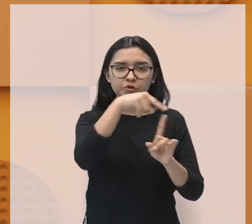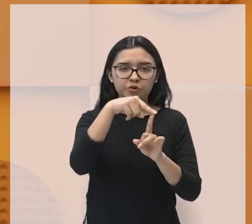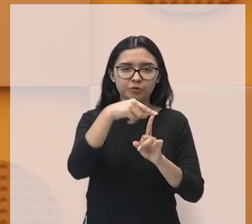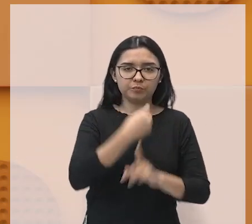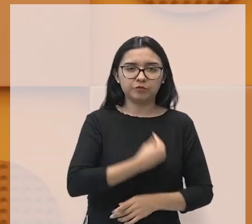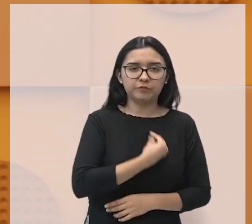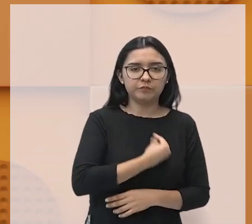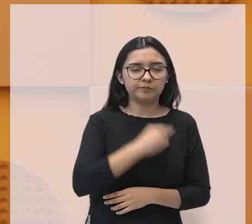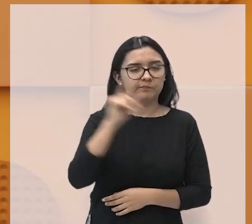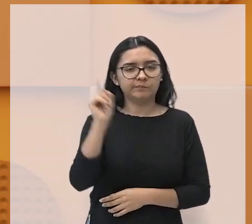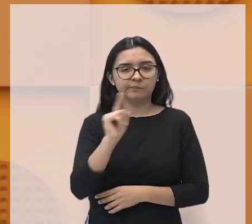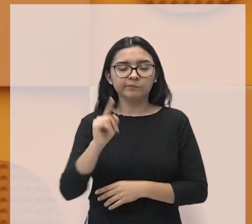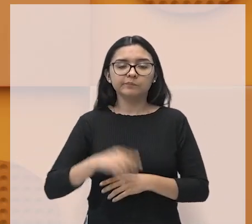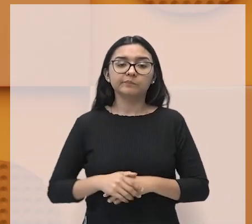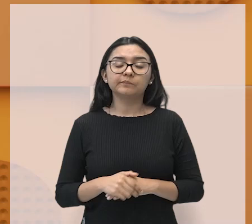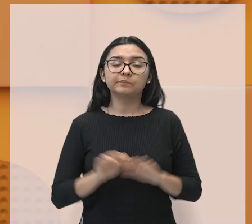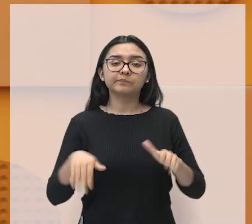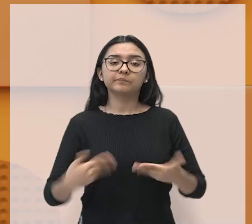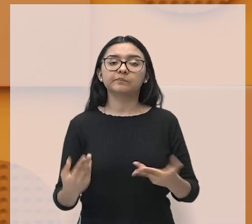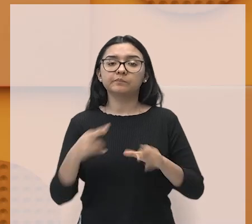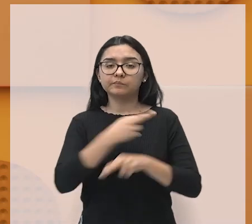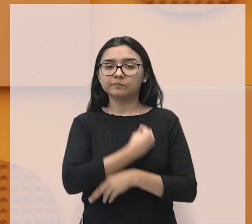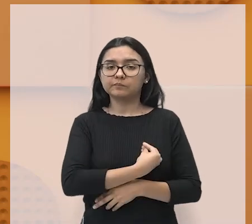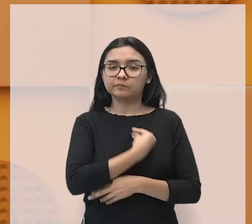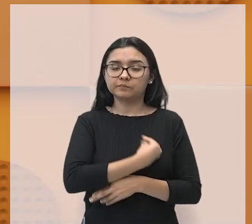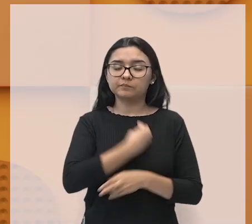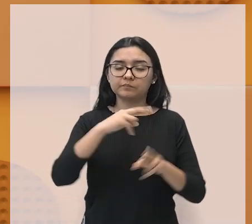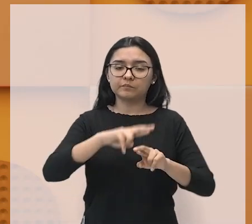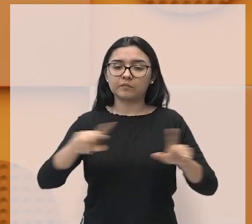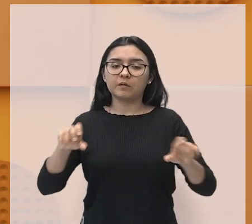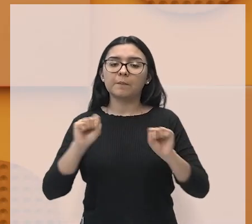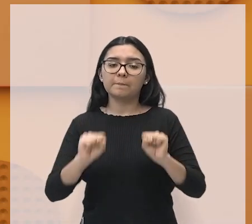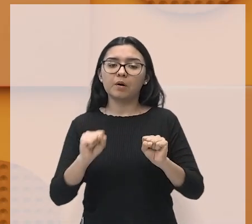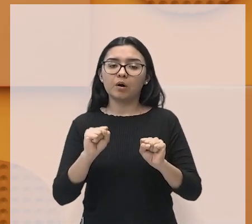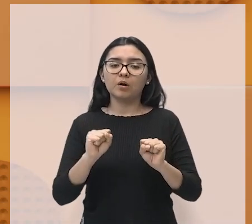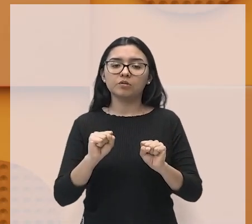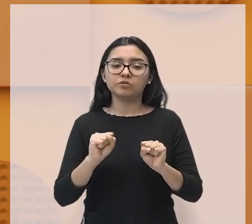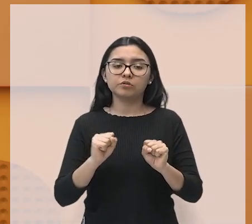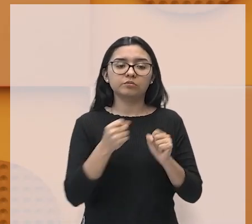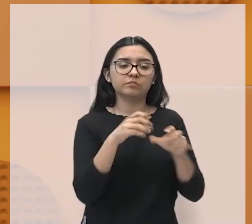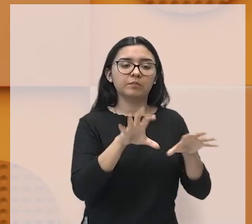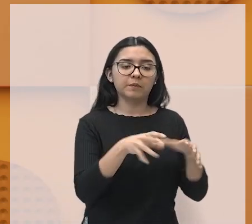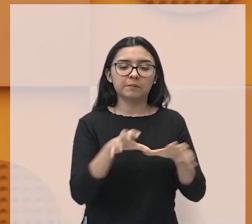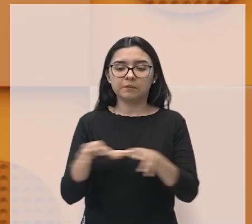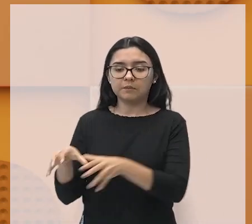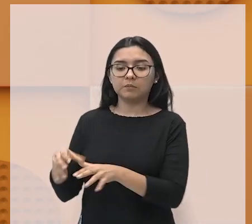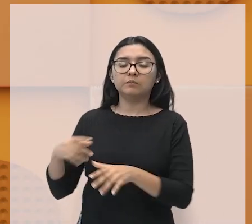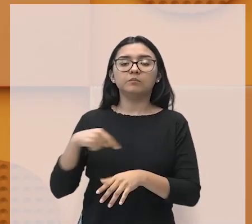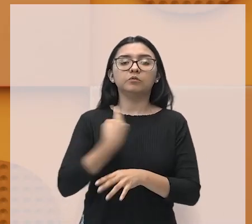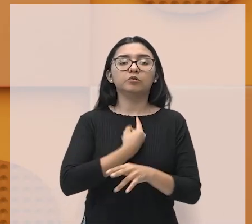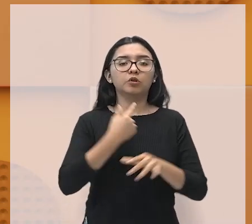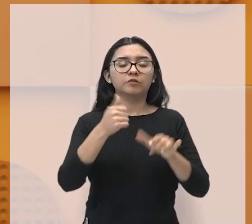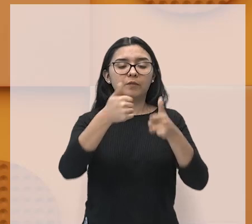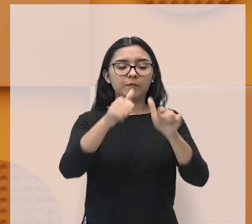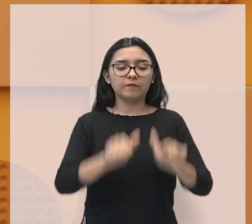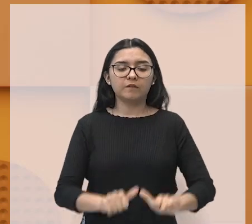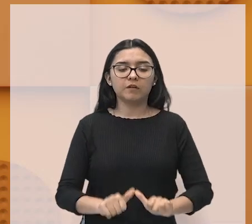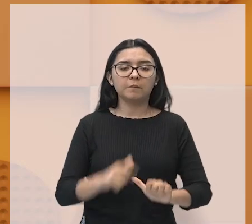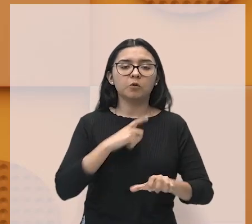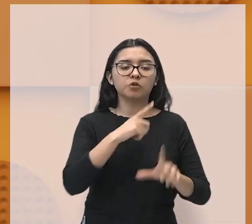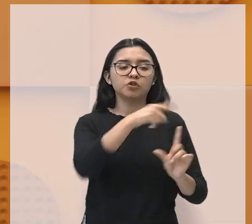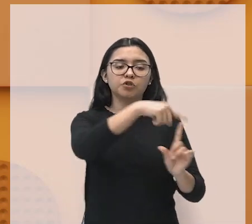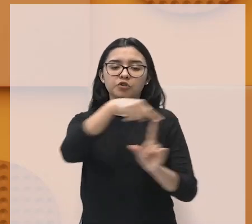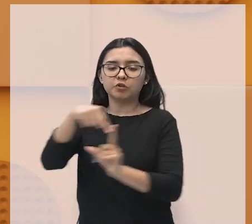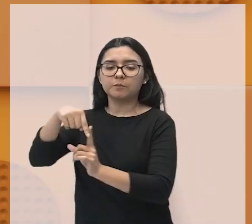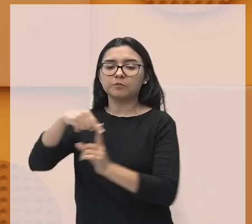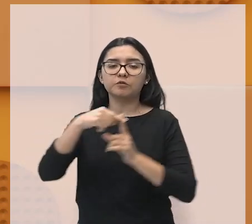única espécie. A biodiversidade também pode ser dividida, porque a gente vai analisar por níveis